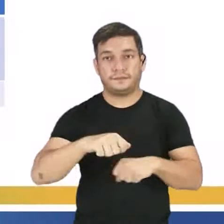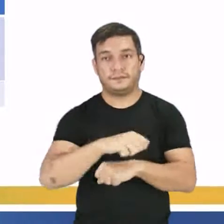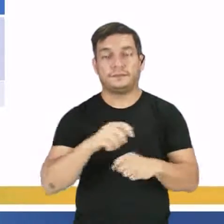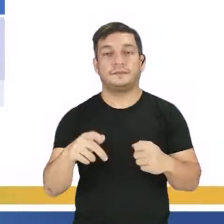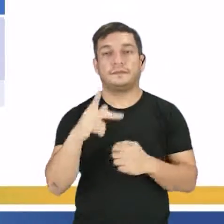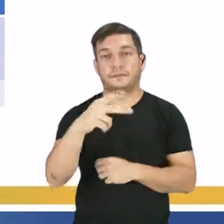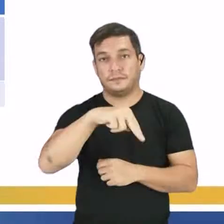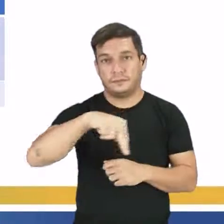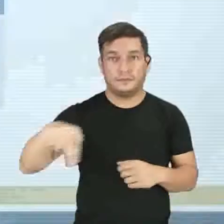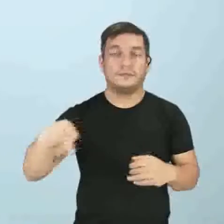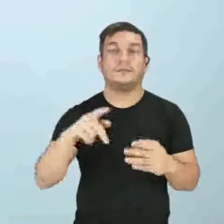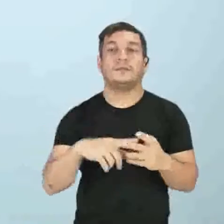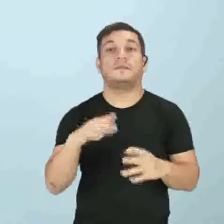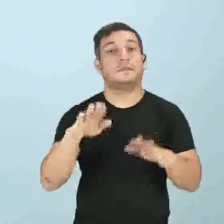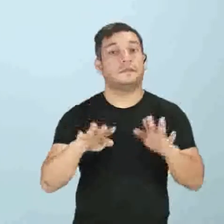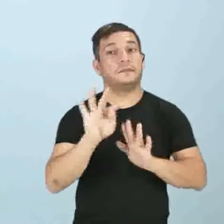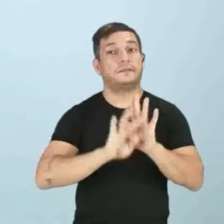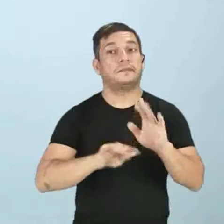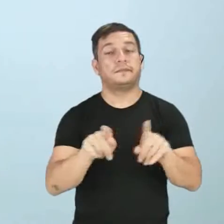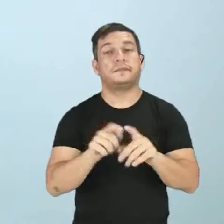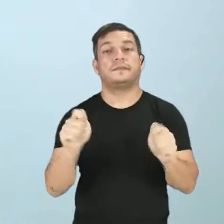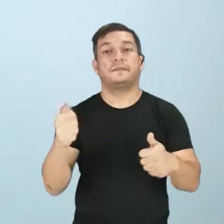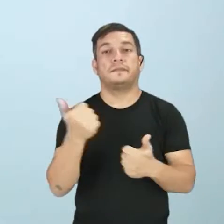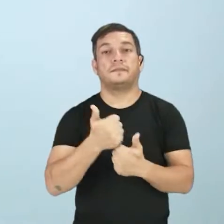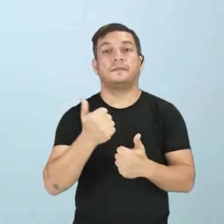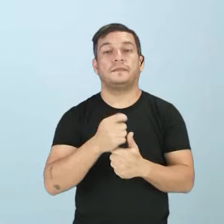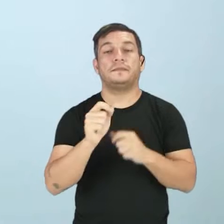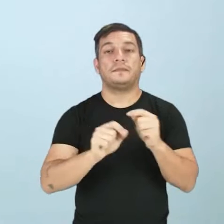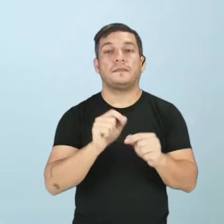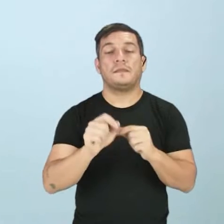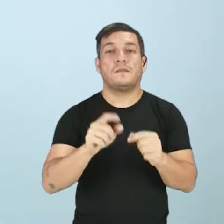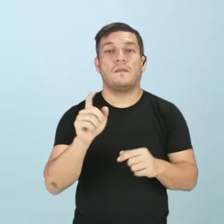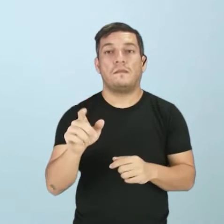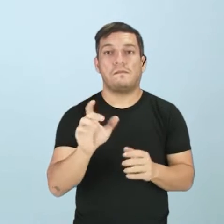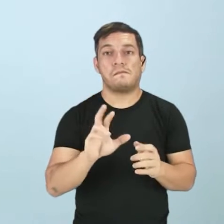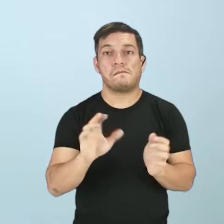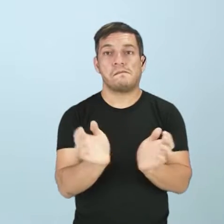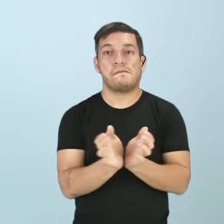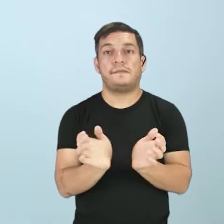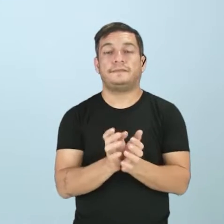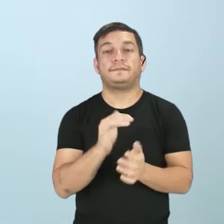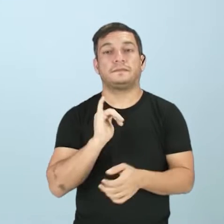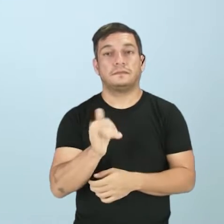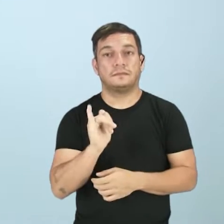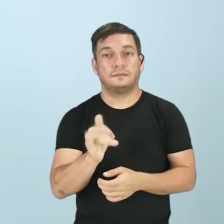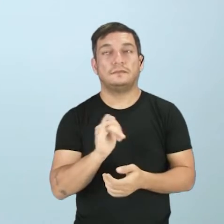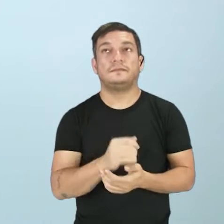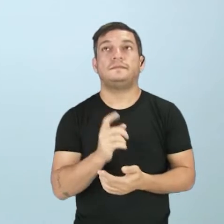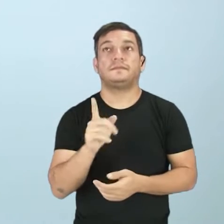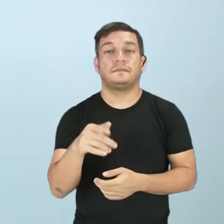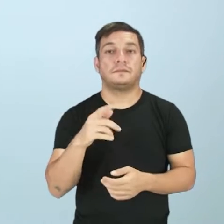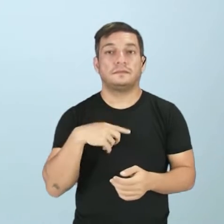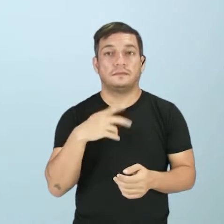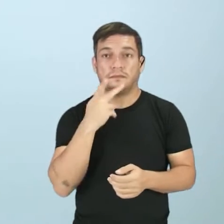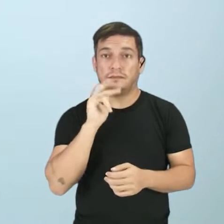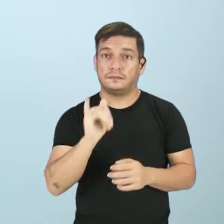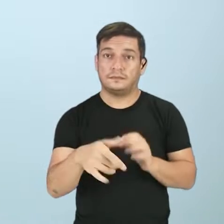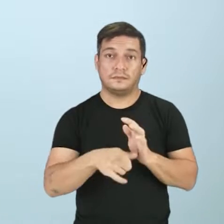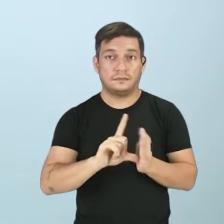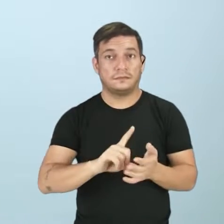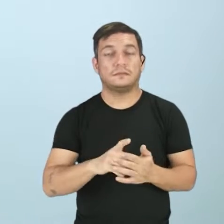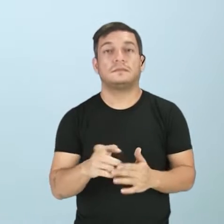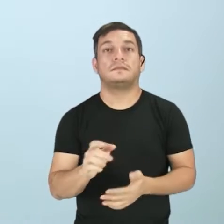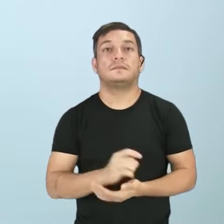do texto, eles podem substituir essas classes que eu mencionei, tá? Que já foi dita